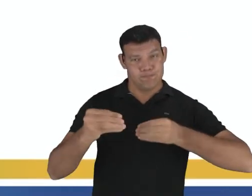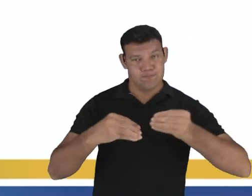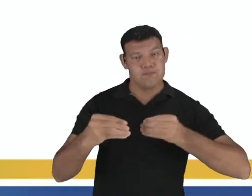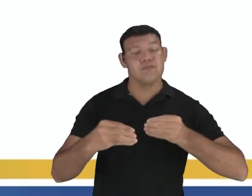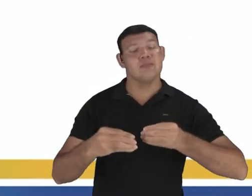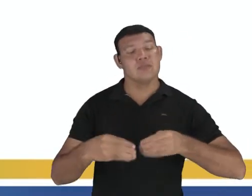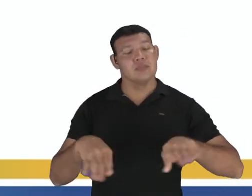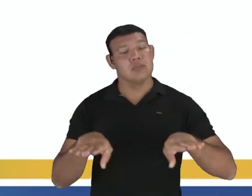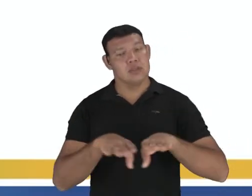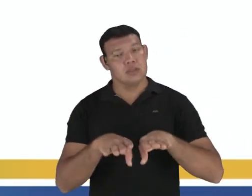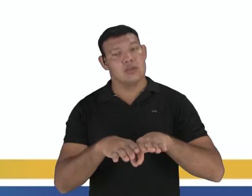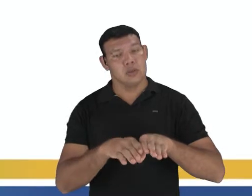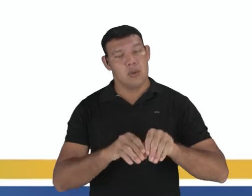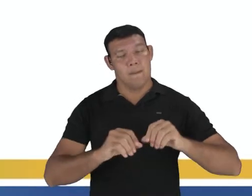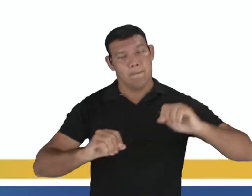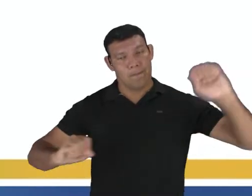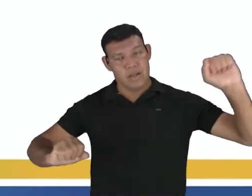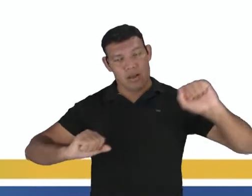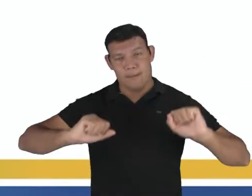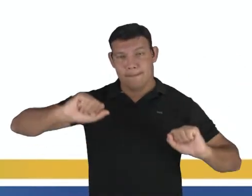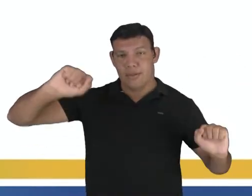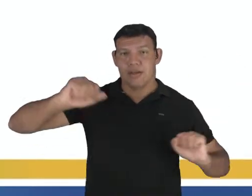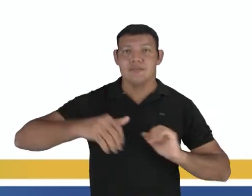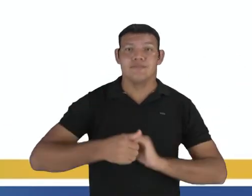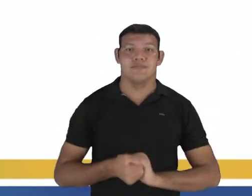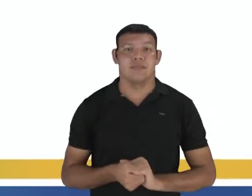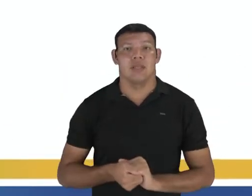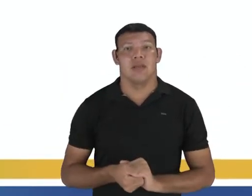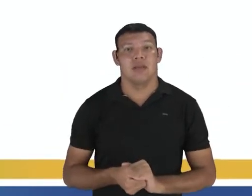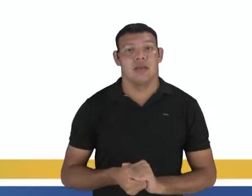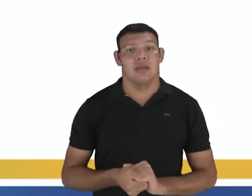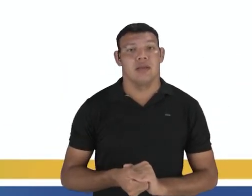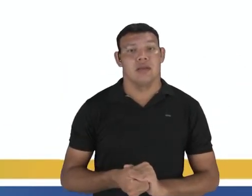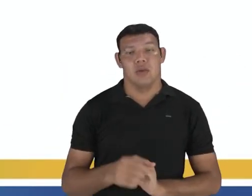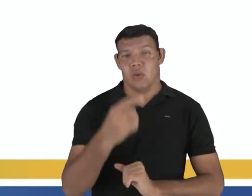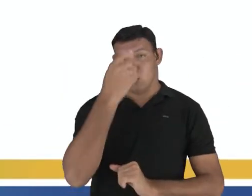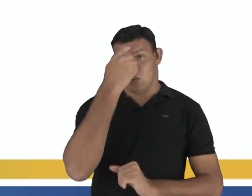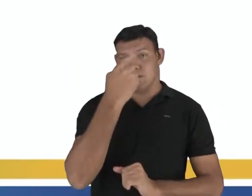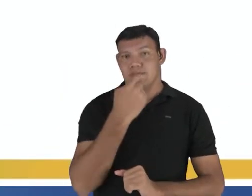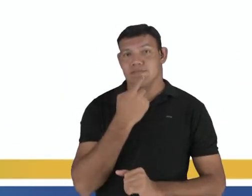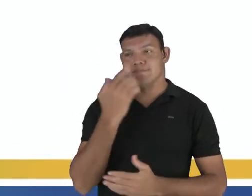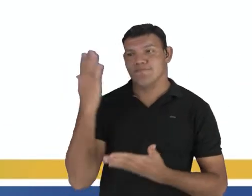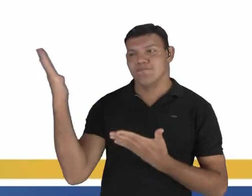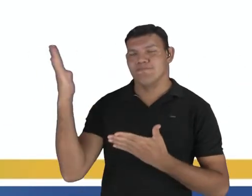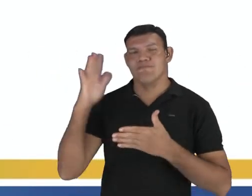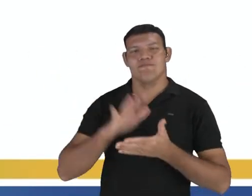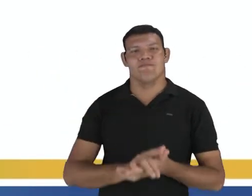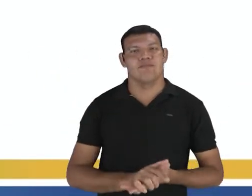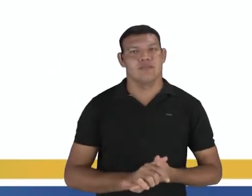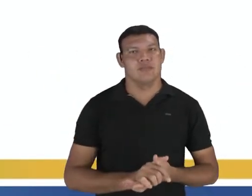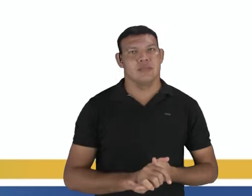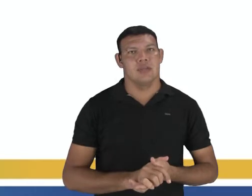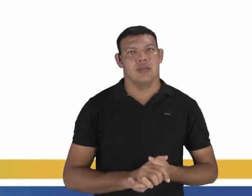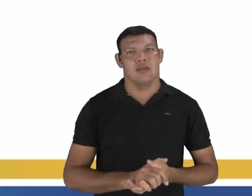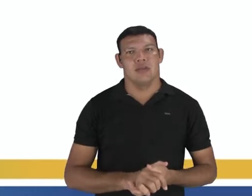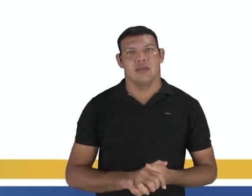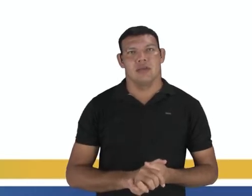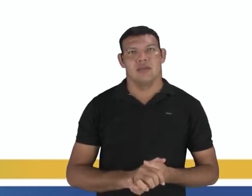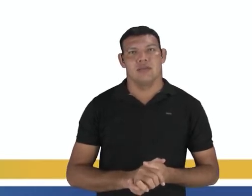elasticidade e flexibilidade. E aí uma foto, né, que mostra pra gente justamente isso que nós estamos